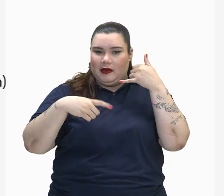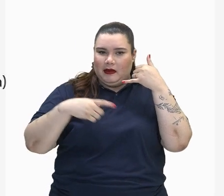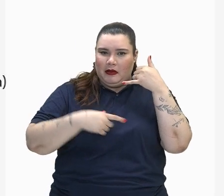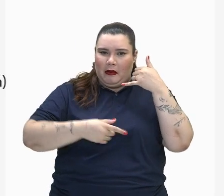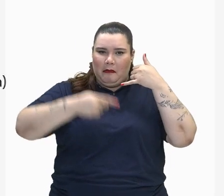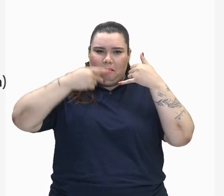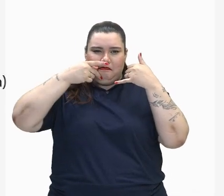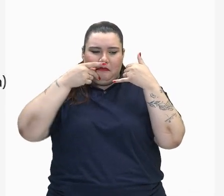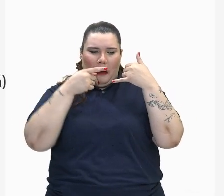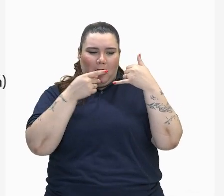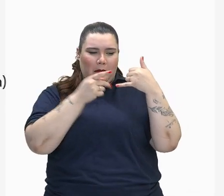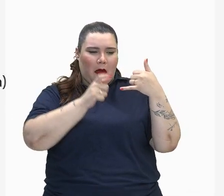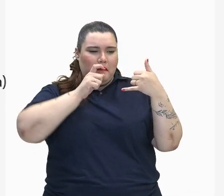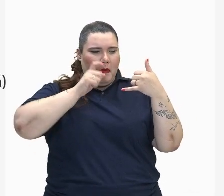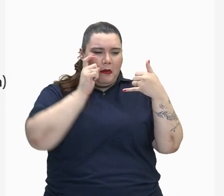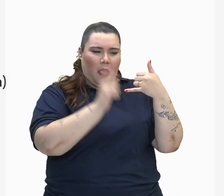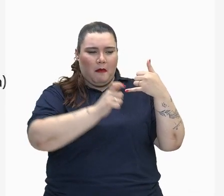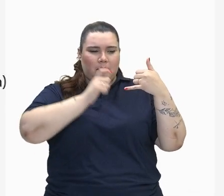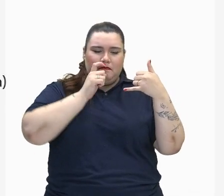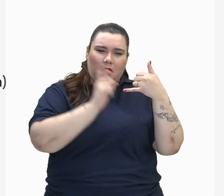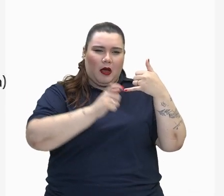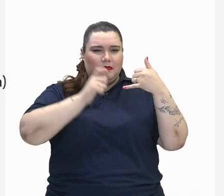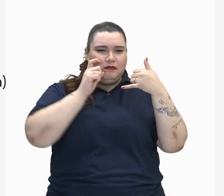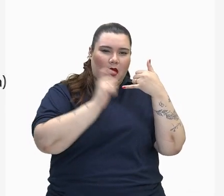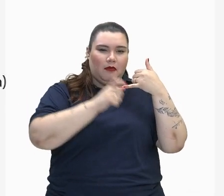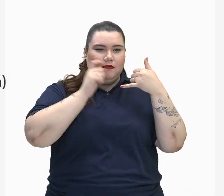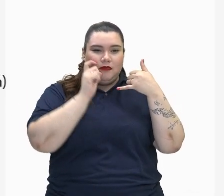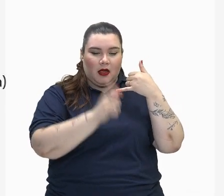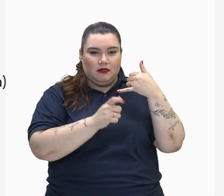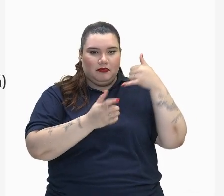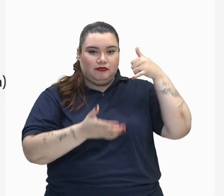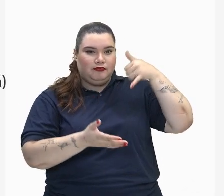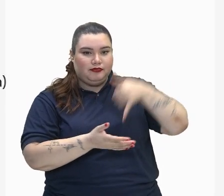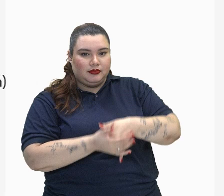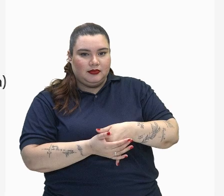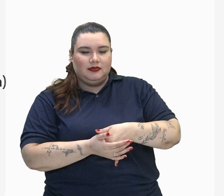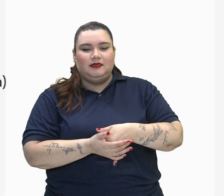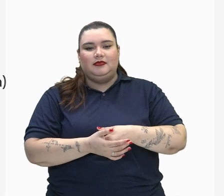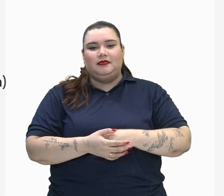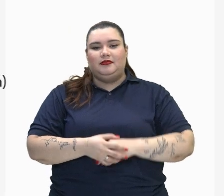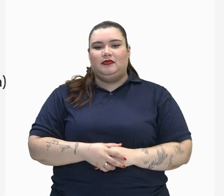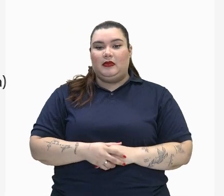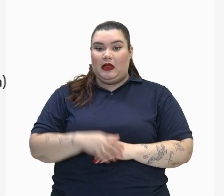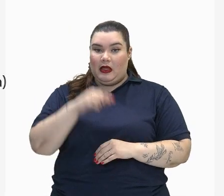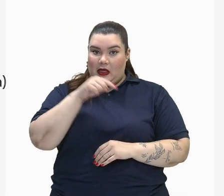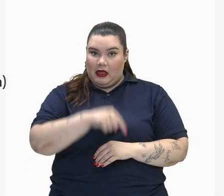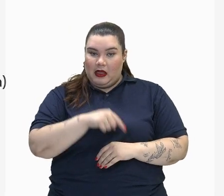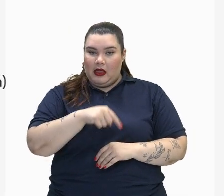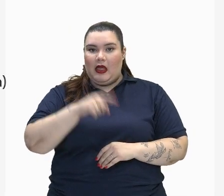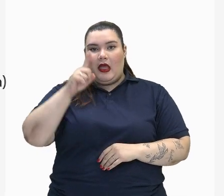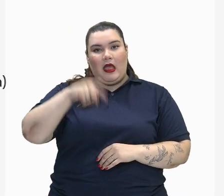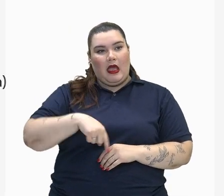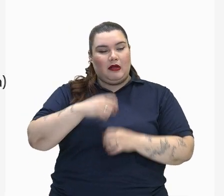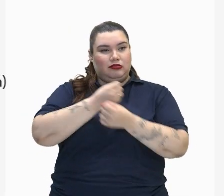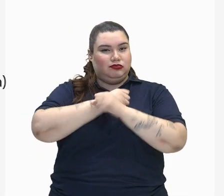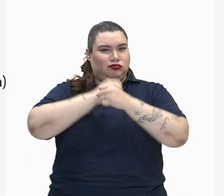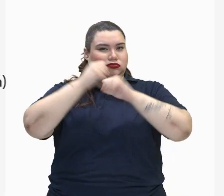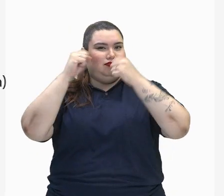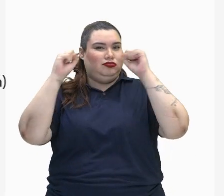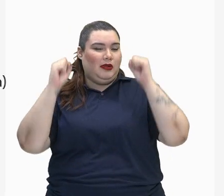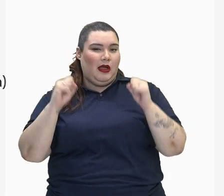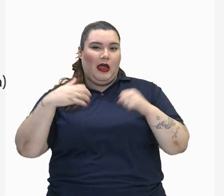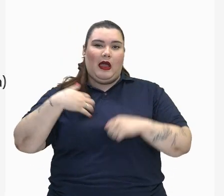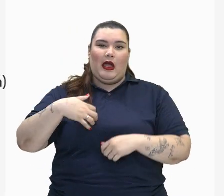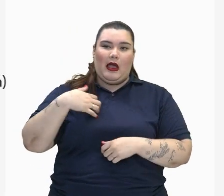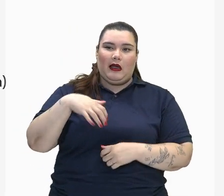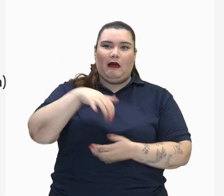diz coisas impublicáveis. Até aqui é chatear, né? Todo mundo ficaria chateado,